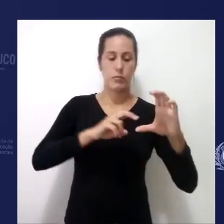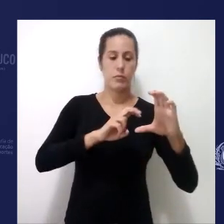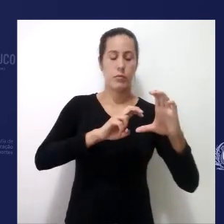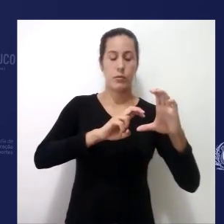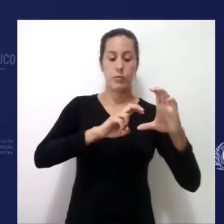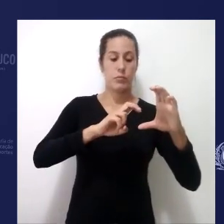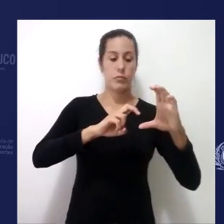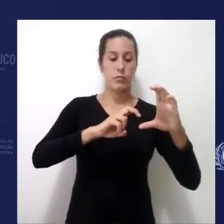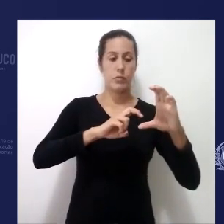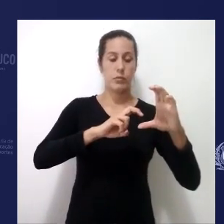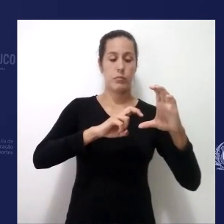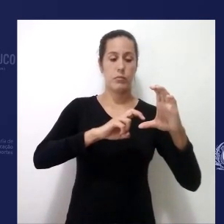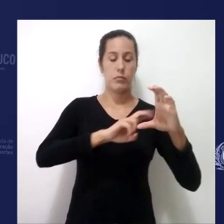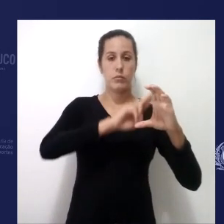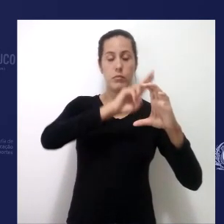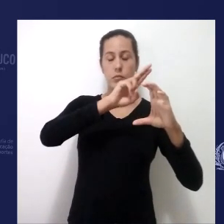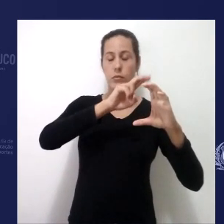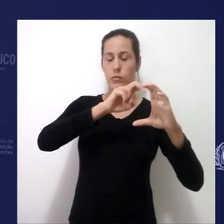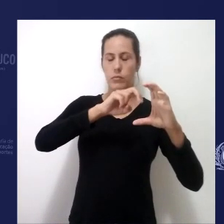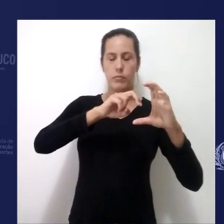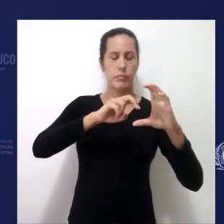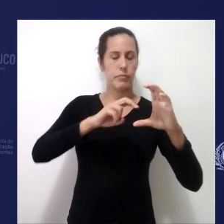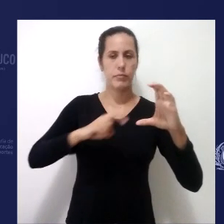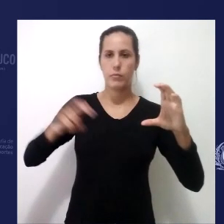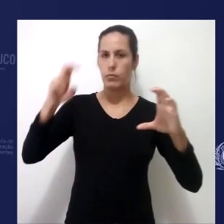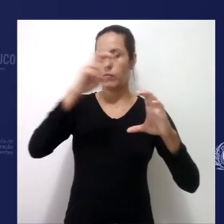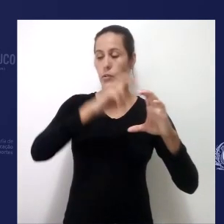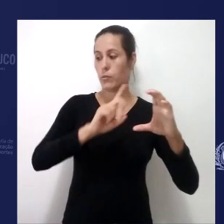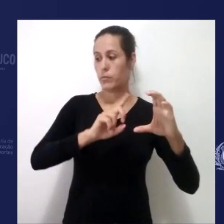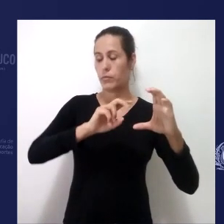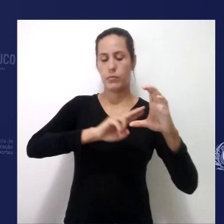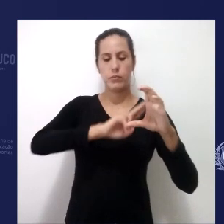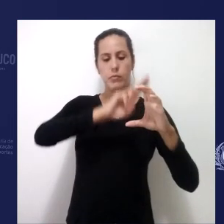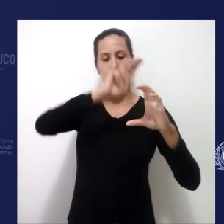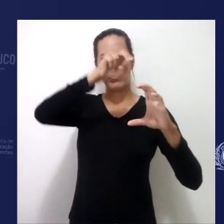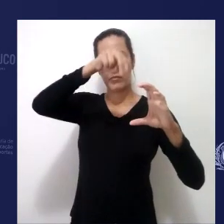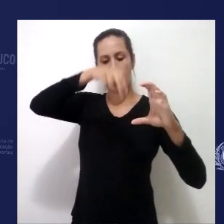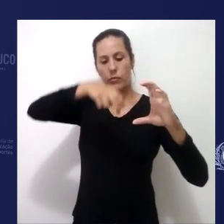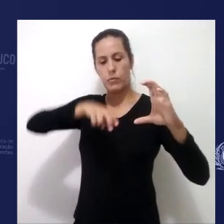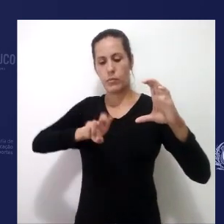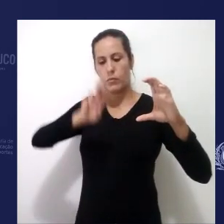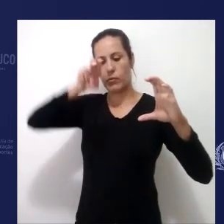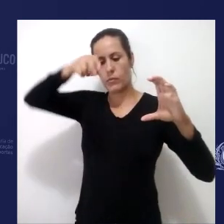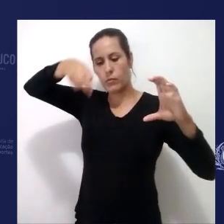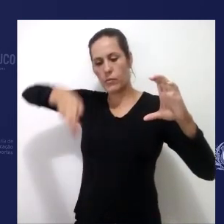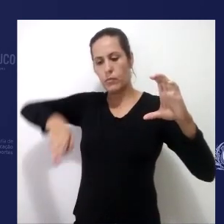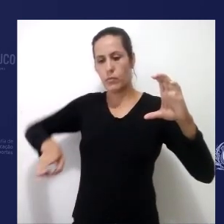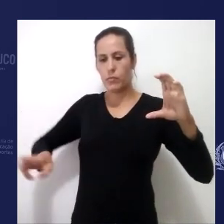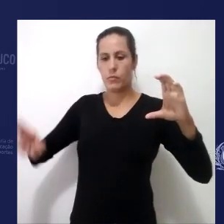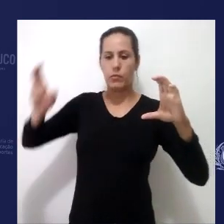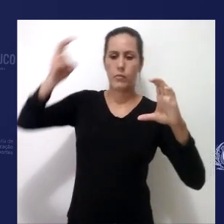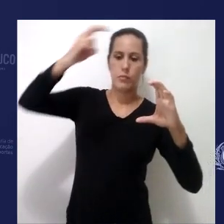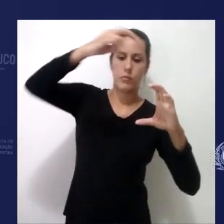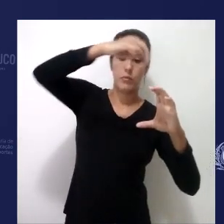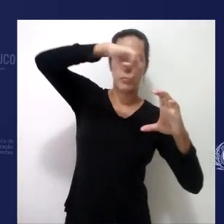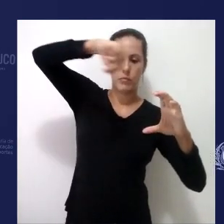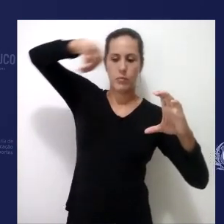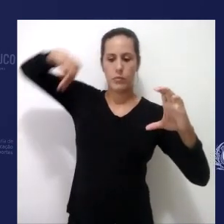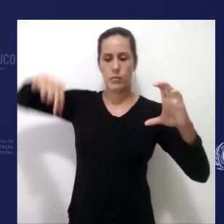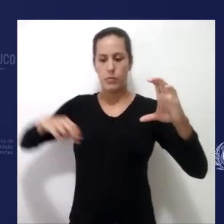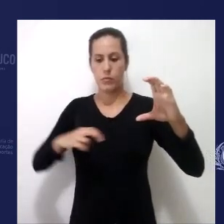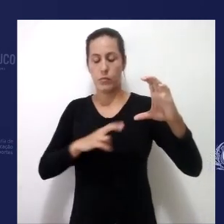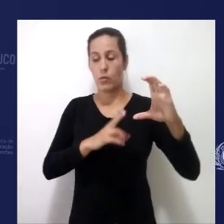da montanha-russa. Então, eu coloquei para vocês duas imagens que vai falar aí sobre a questão da